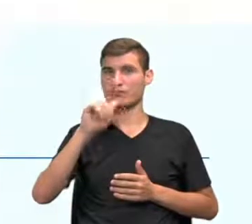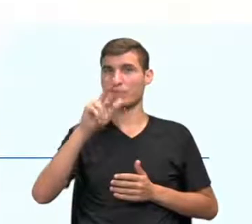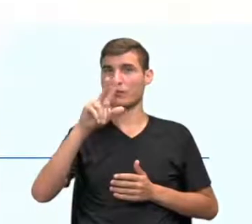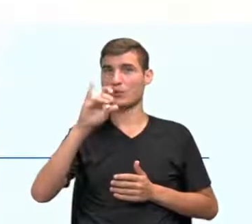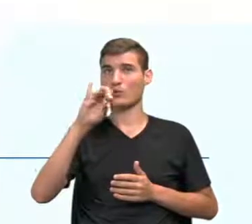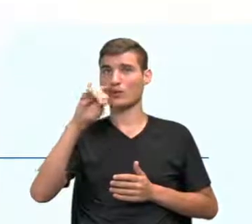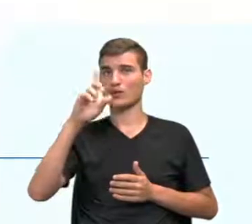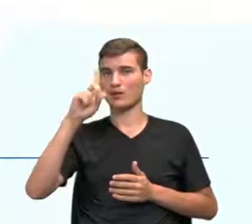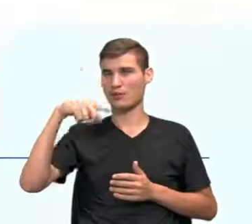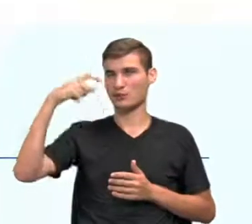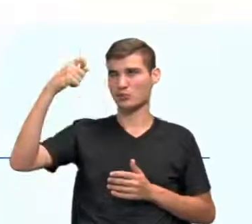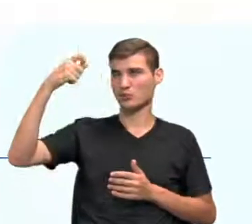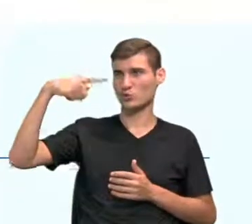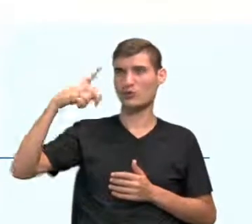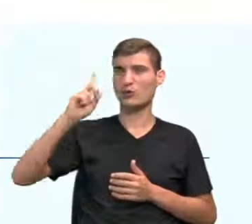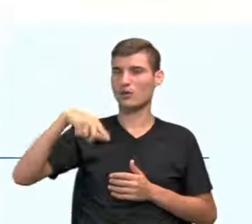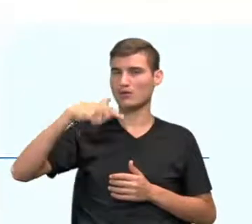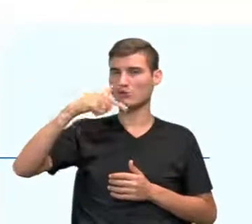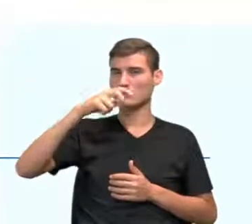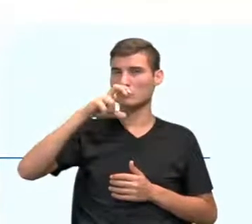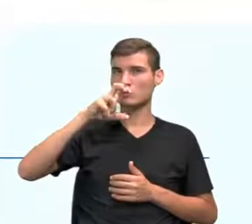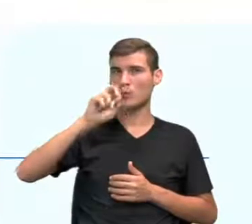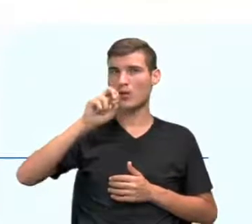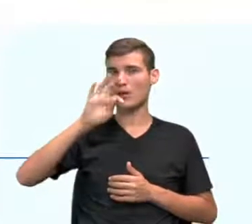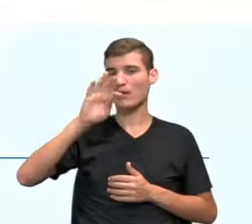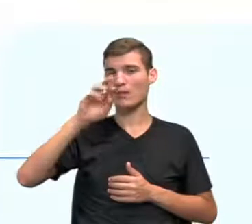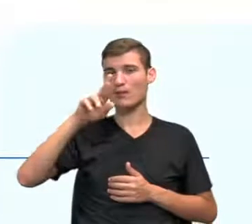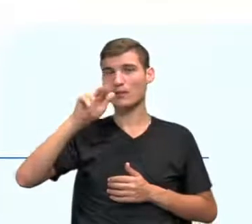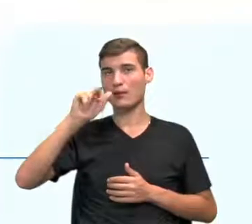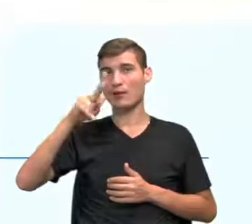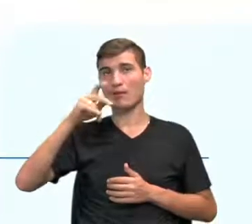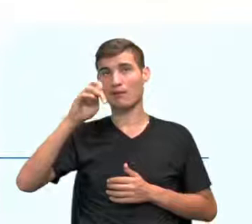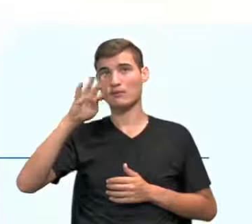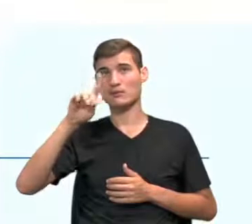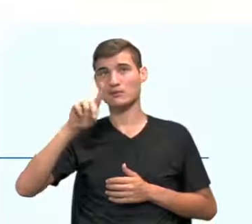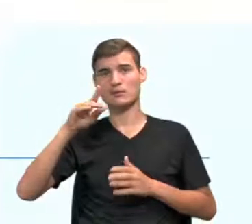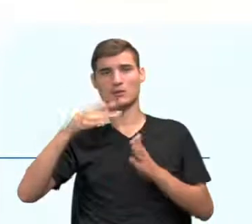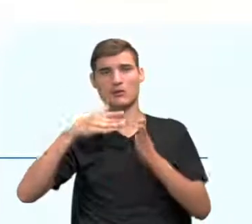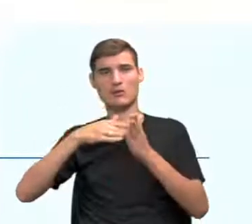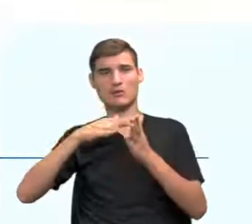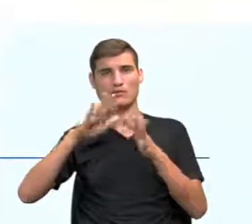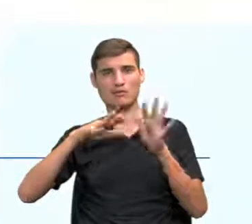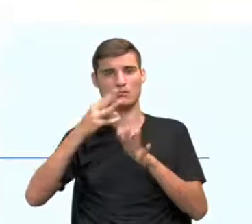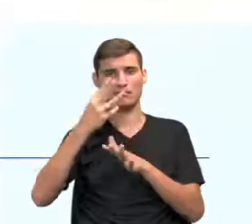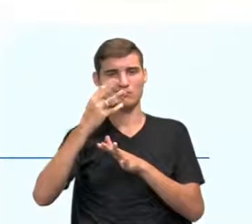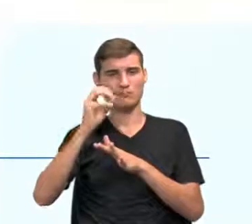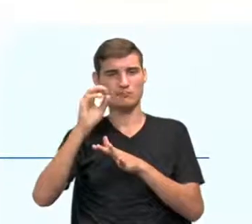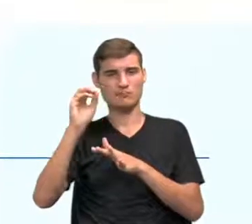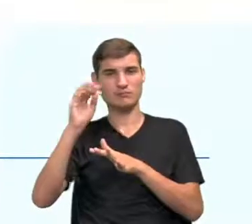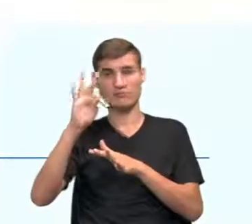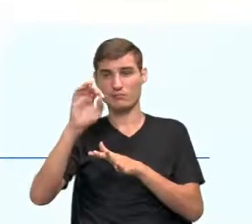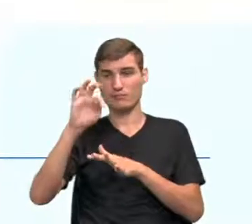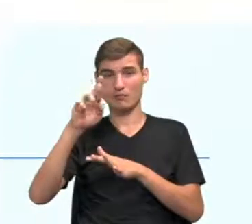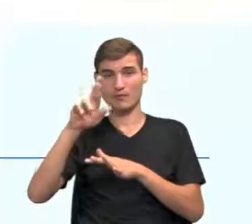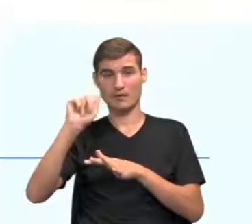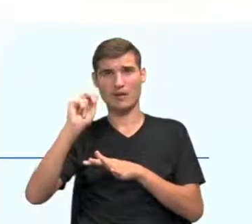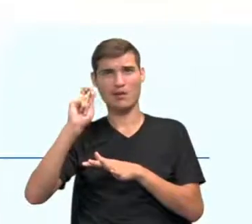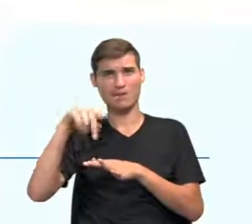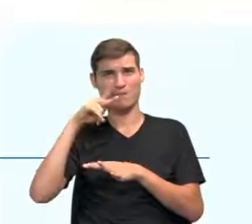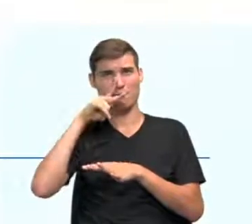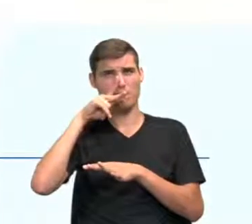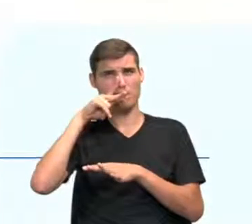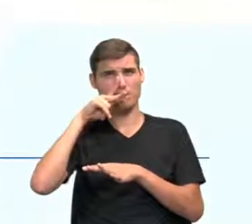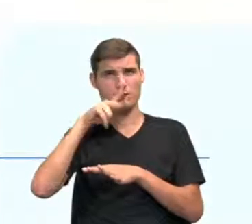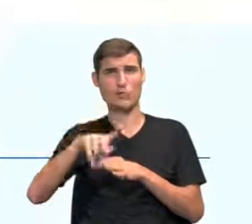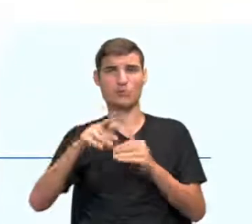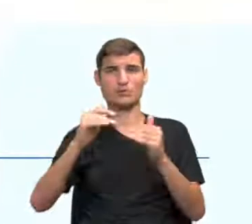ele é na faixa de 750 THz até 300 petahertz, ou seja, é uma frequência muito alta. Vou até escrever